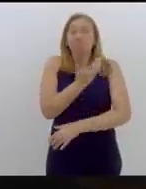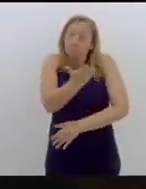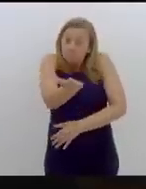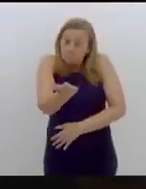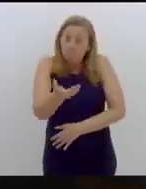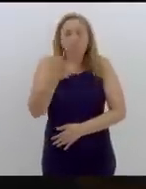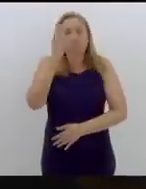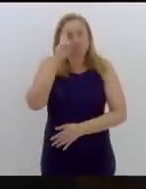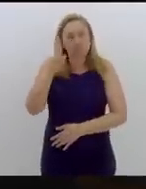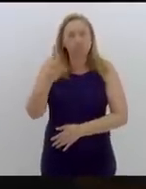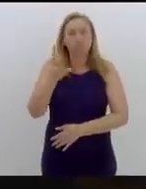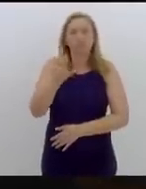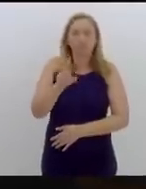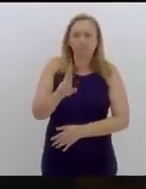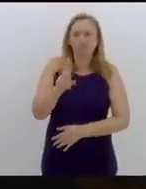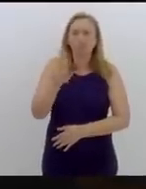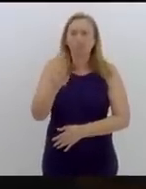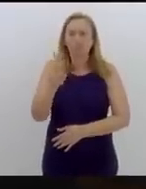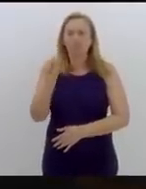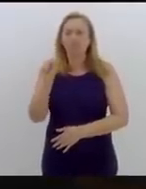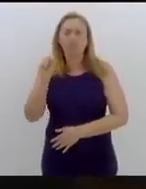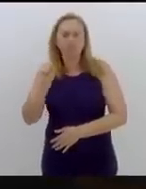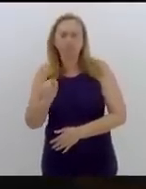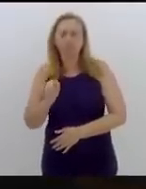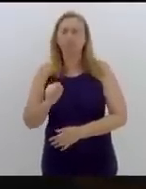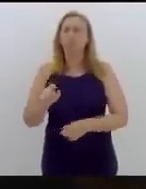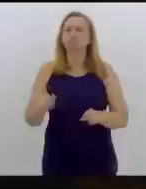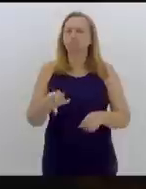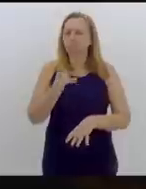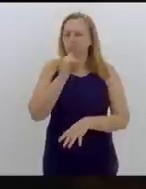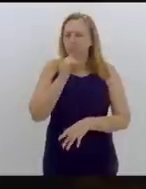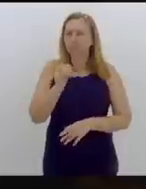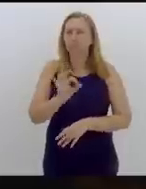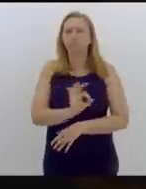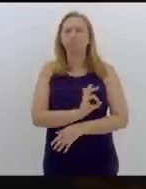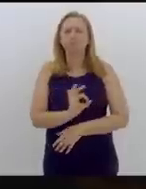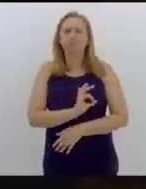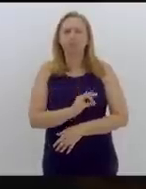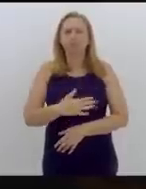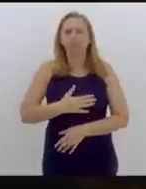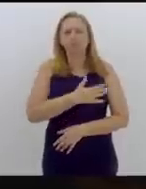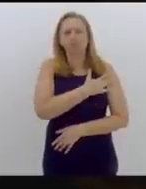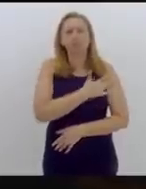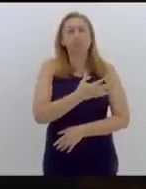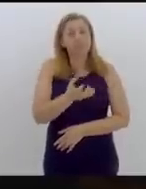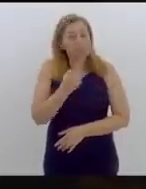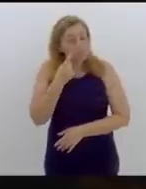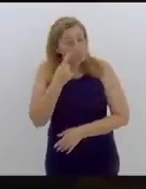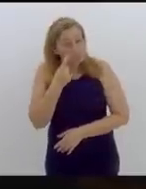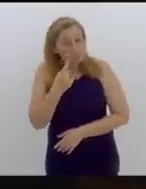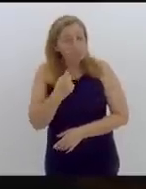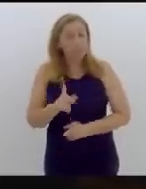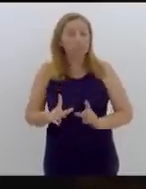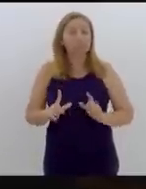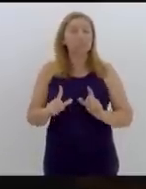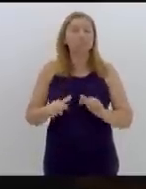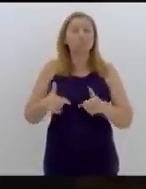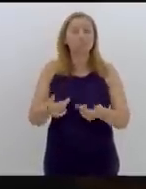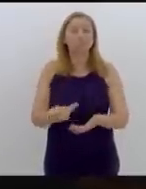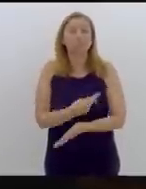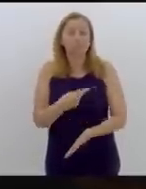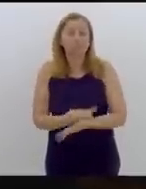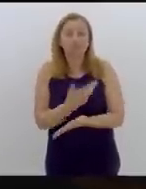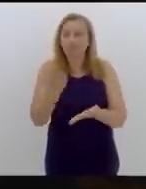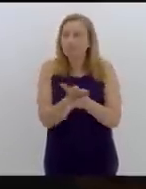esse do seu Rubens que pode porque não ser o exemplo de que a polícia militar que é rever os seus próprios atos acabar